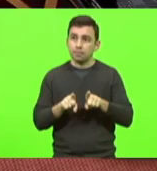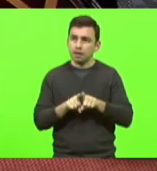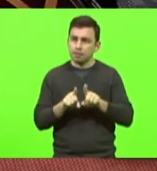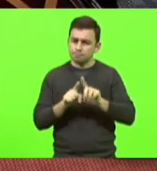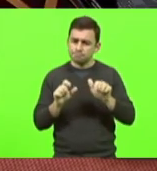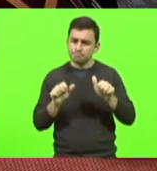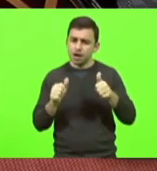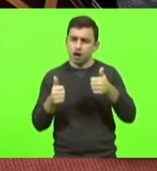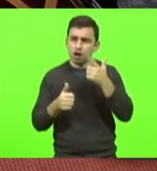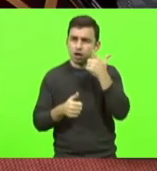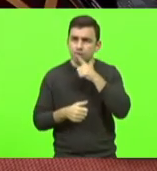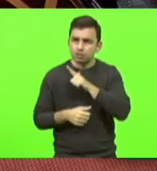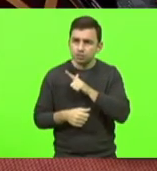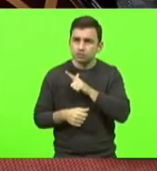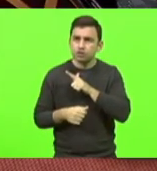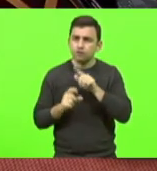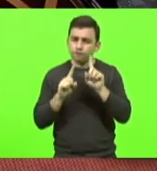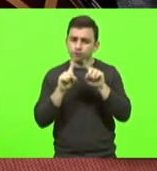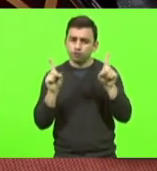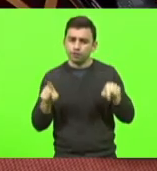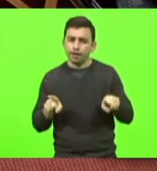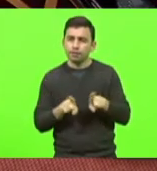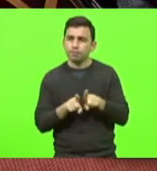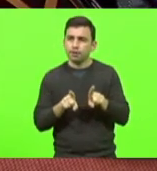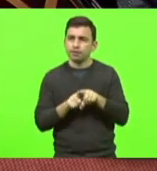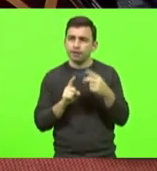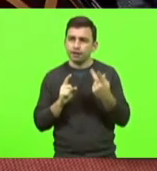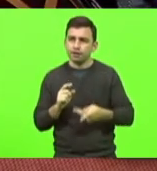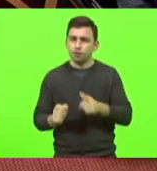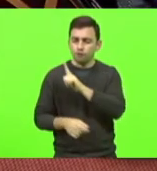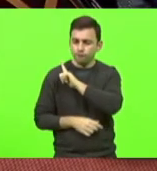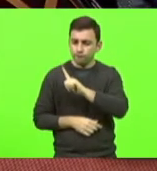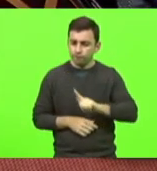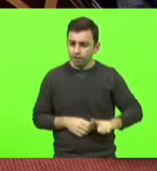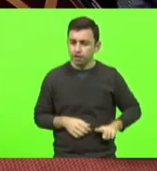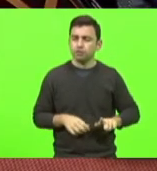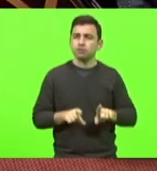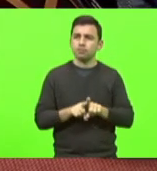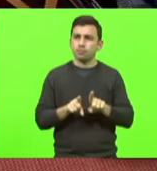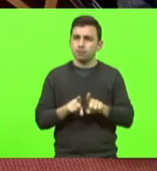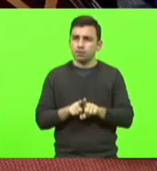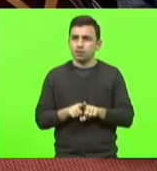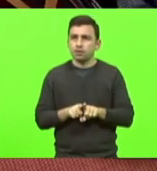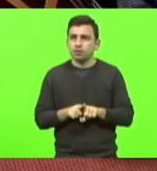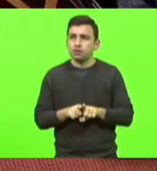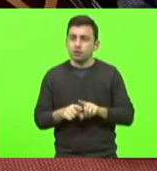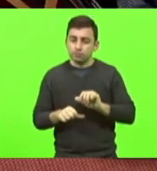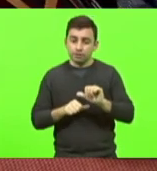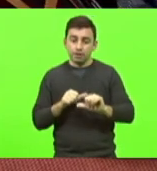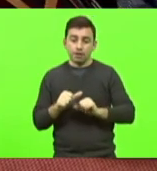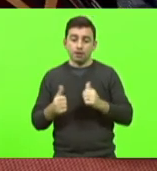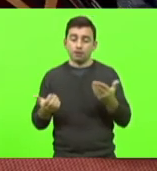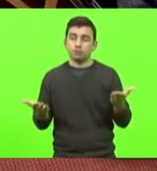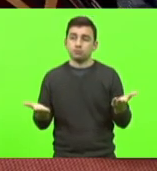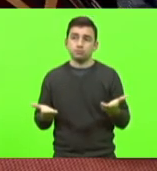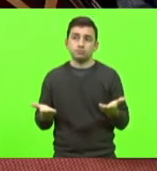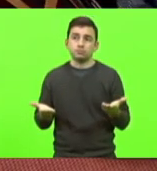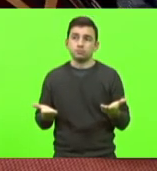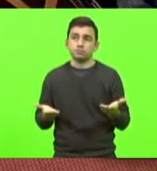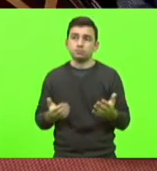os funcionários dessa casa também o governo da mesma forma e alterar o agora como seria